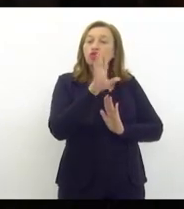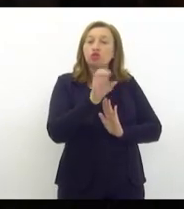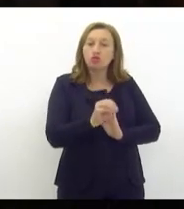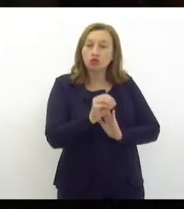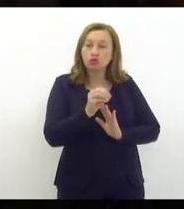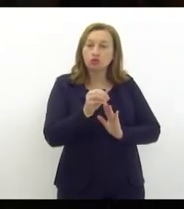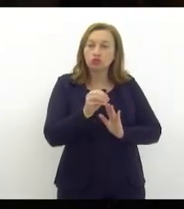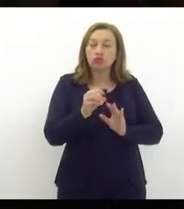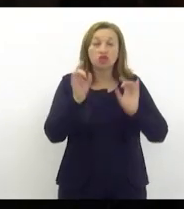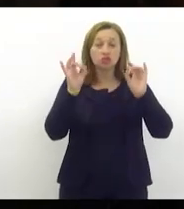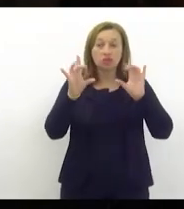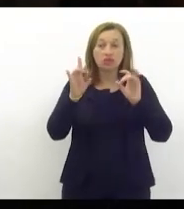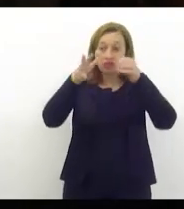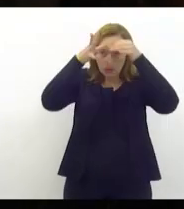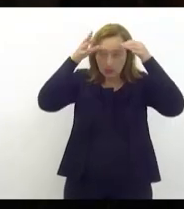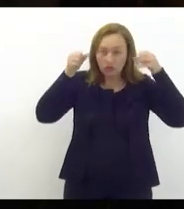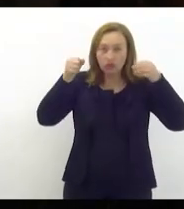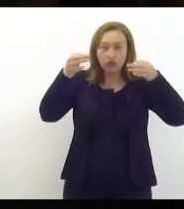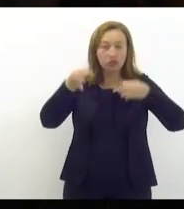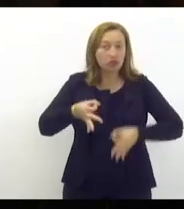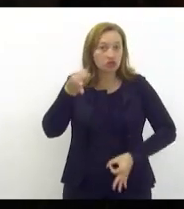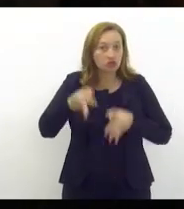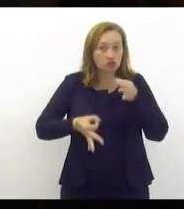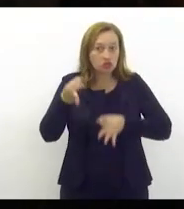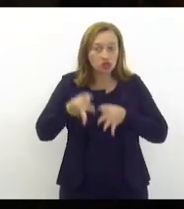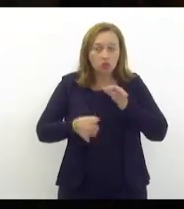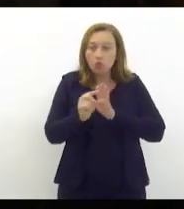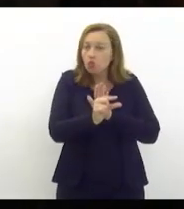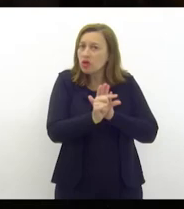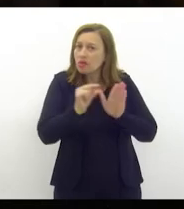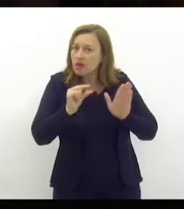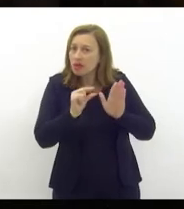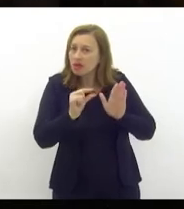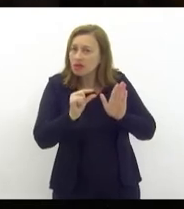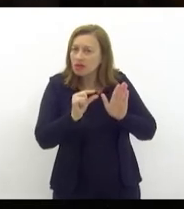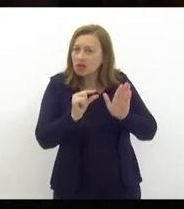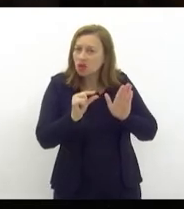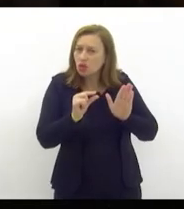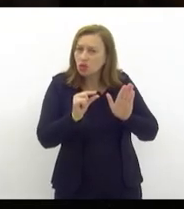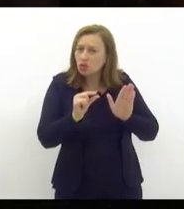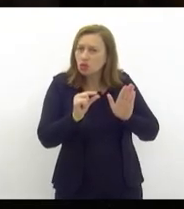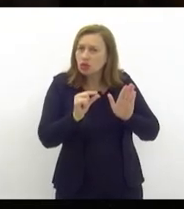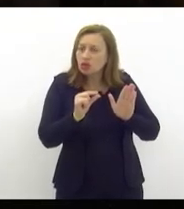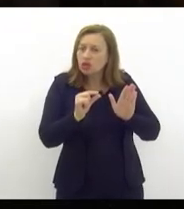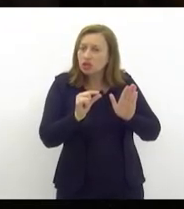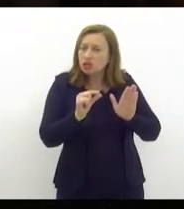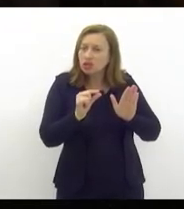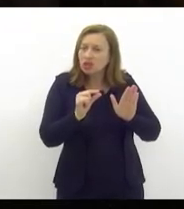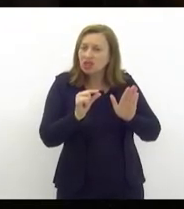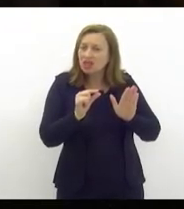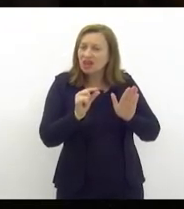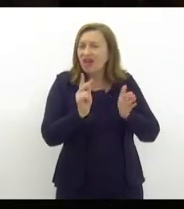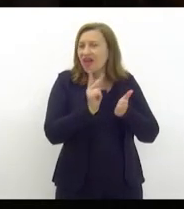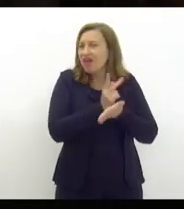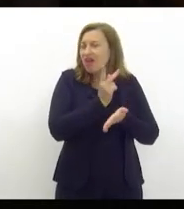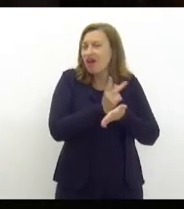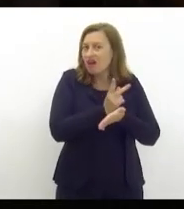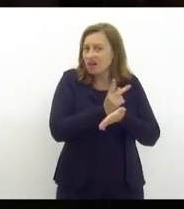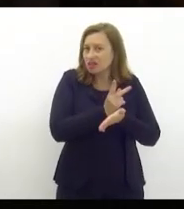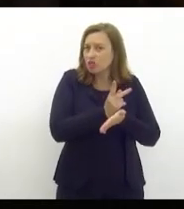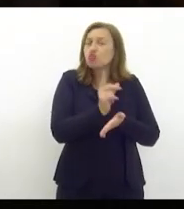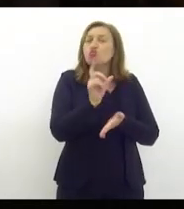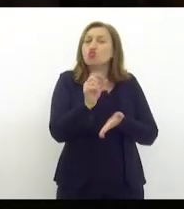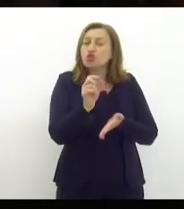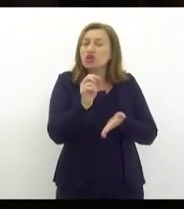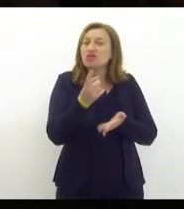de Justiça. Uma emenda totalmente genérica. O que deseja